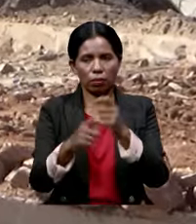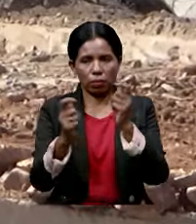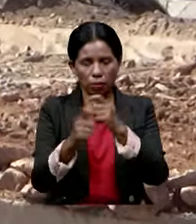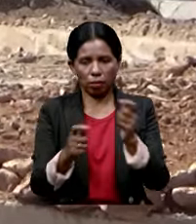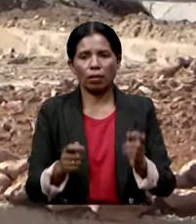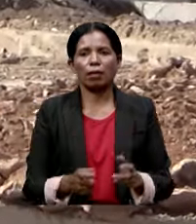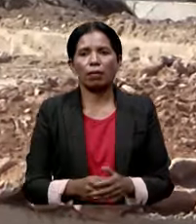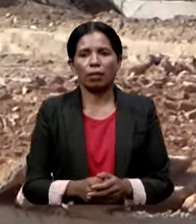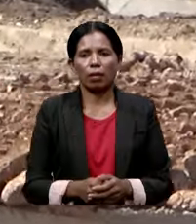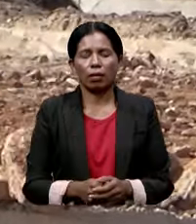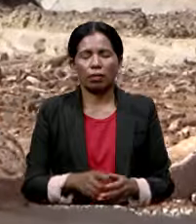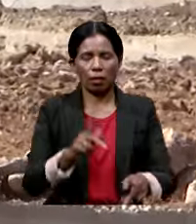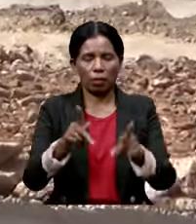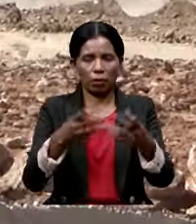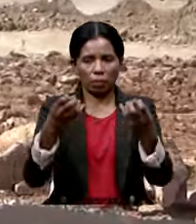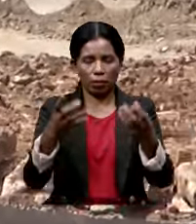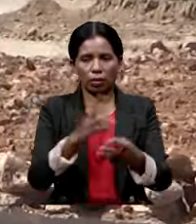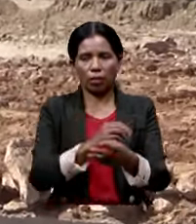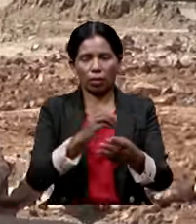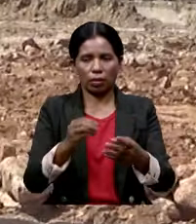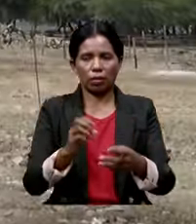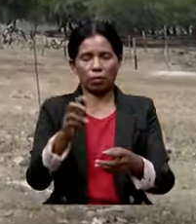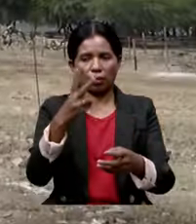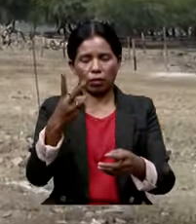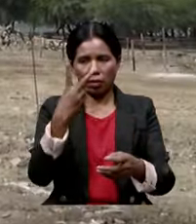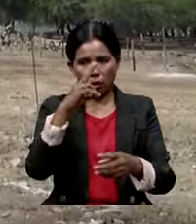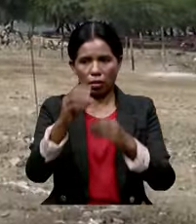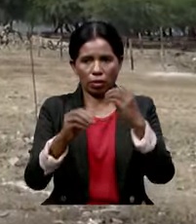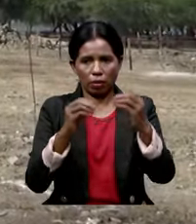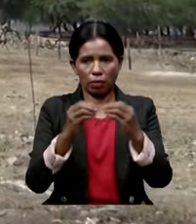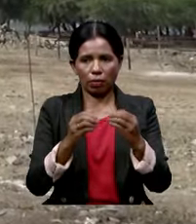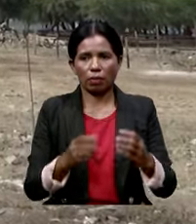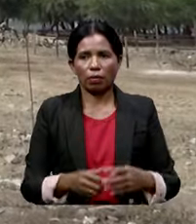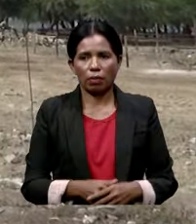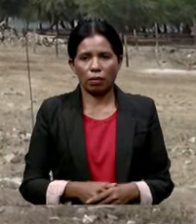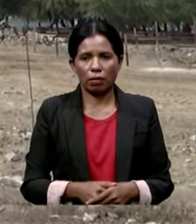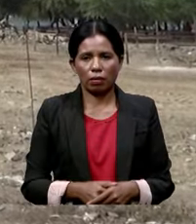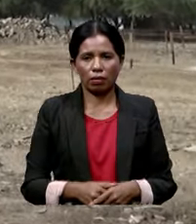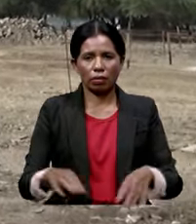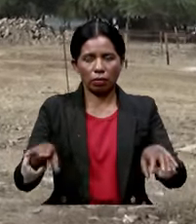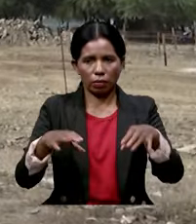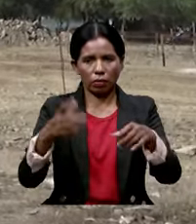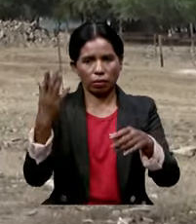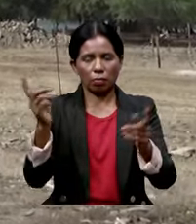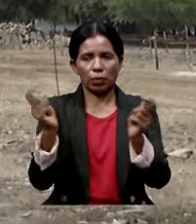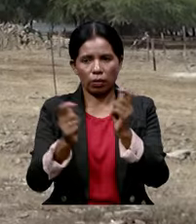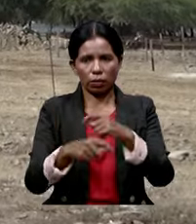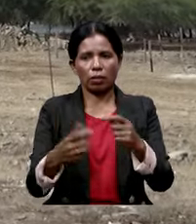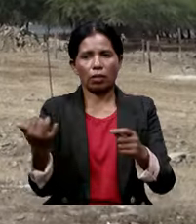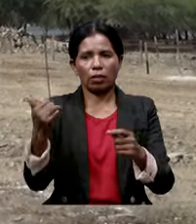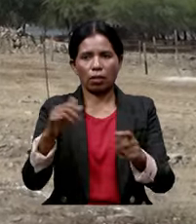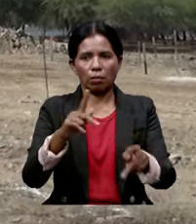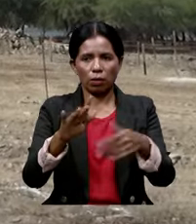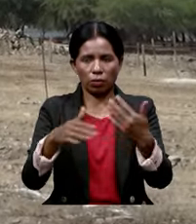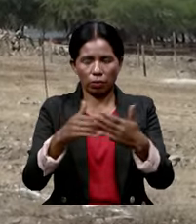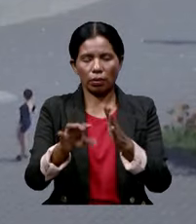ba empu 15 pesoas selai 20 pesoas. Are ba item servisu ne troka troka par. Indah sih